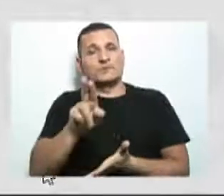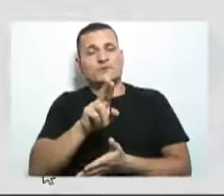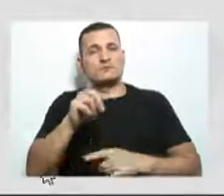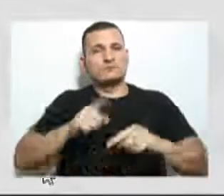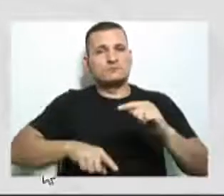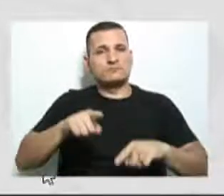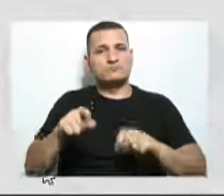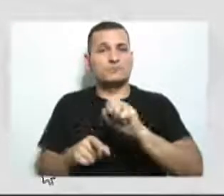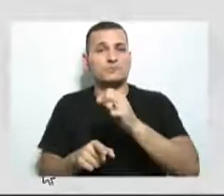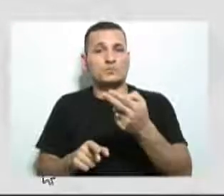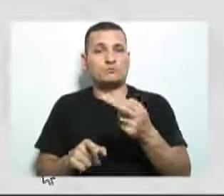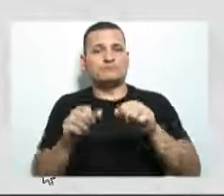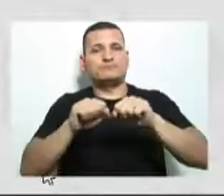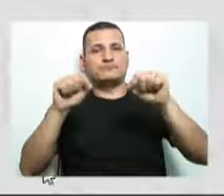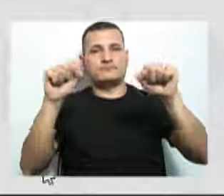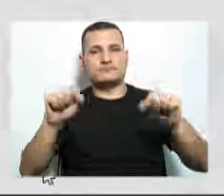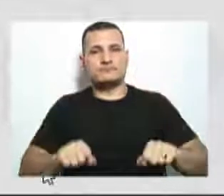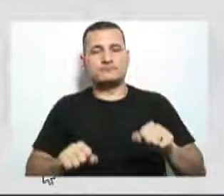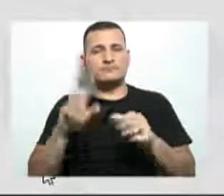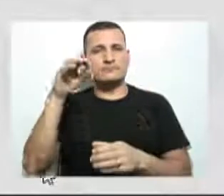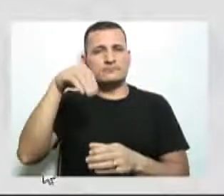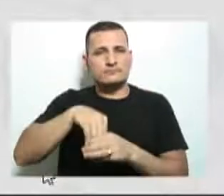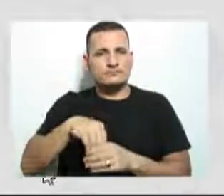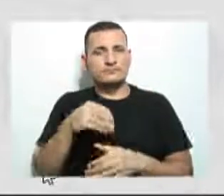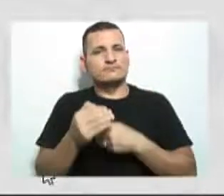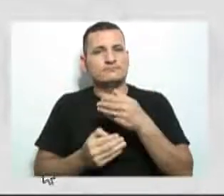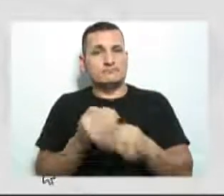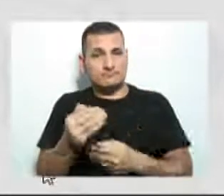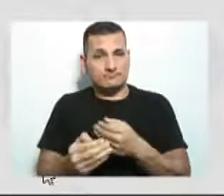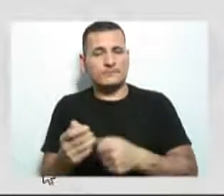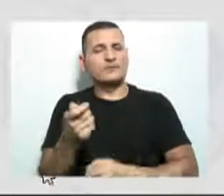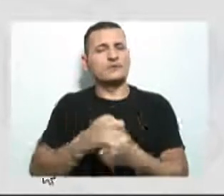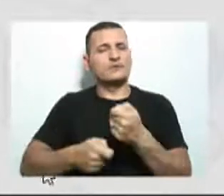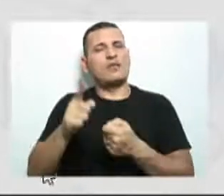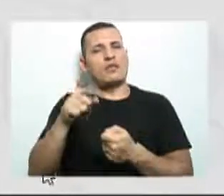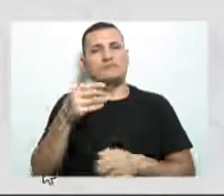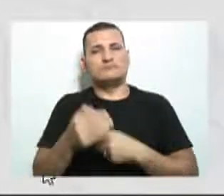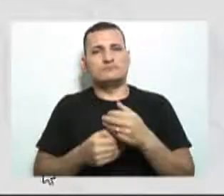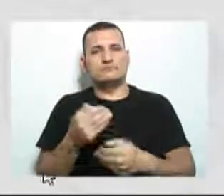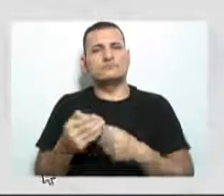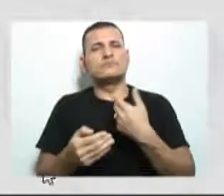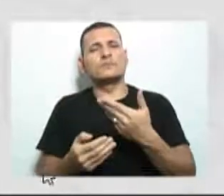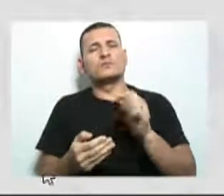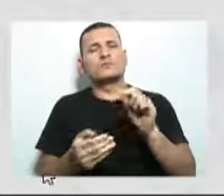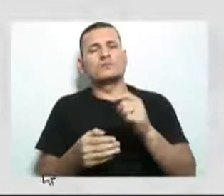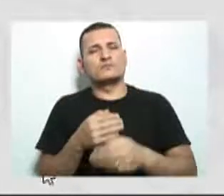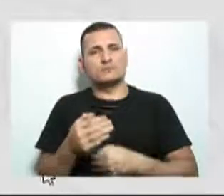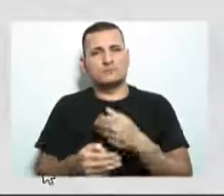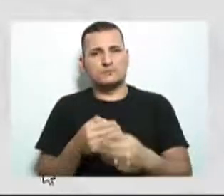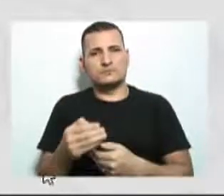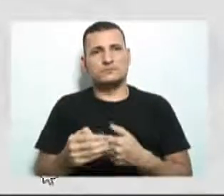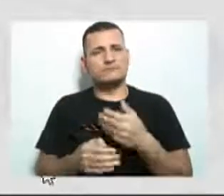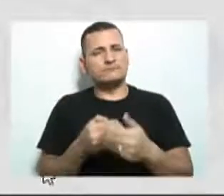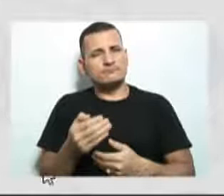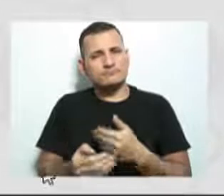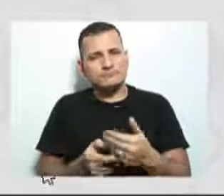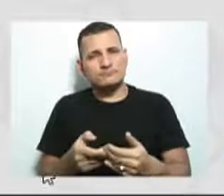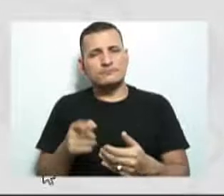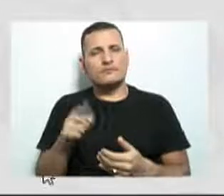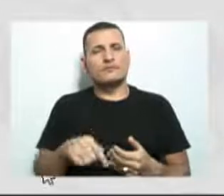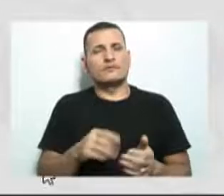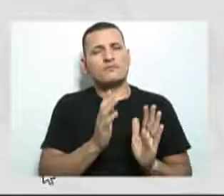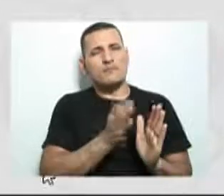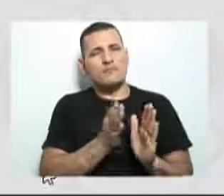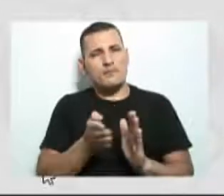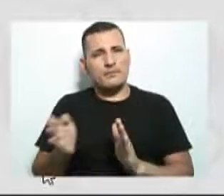ou sistemas dentro do processo. E a negociação é um processo. Então, o que é um processo? O processo de negócio é uma